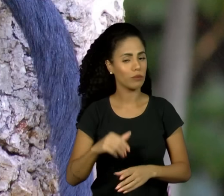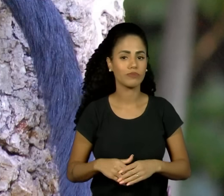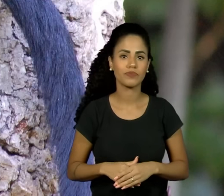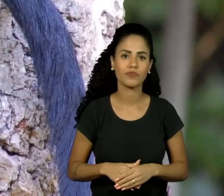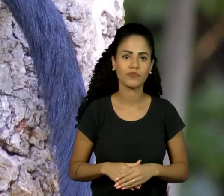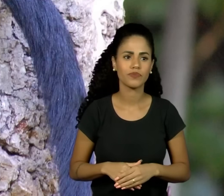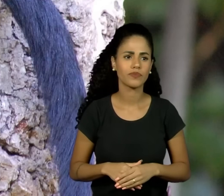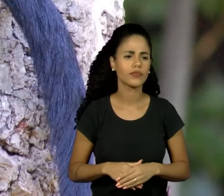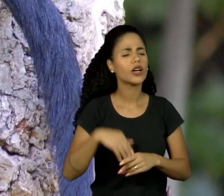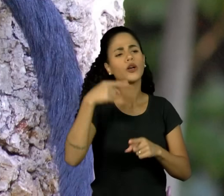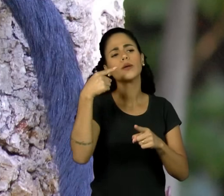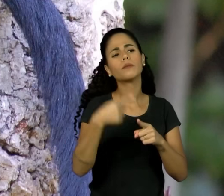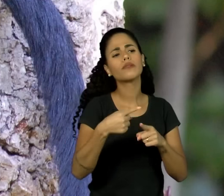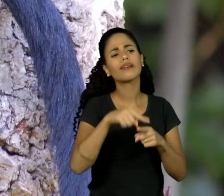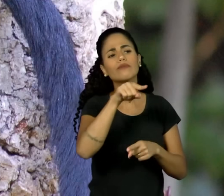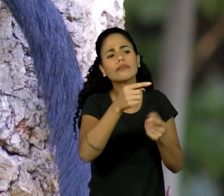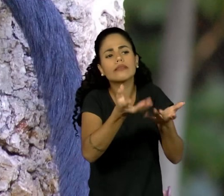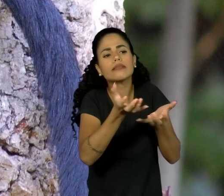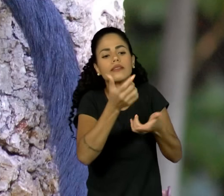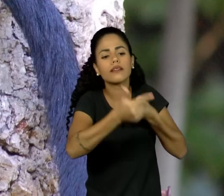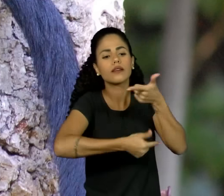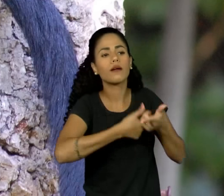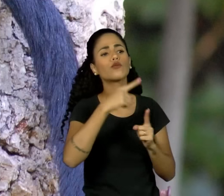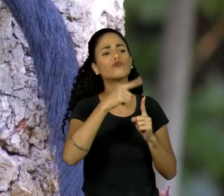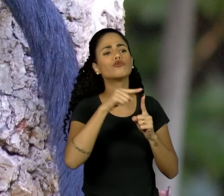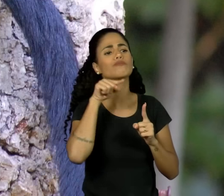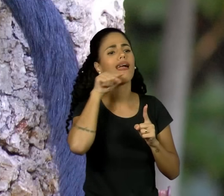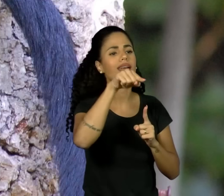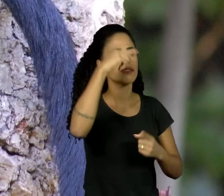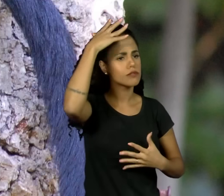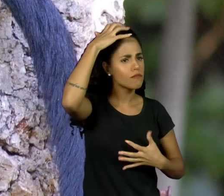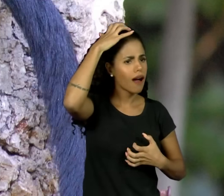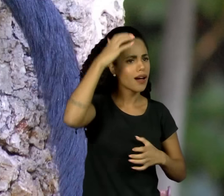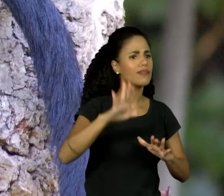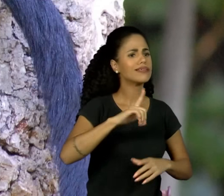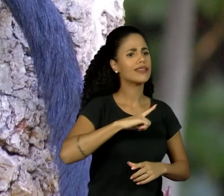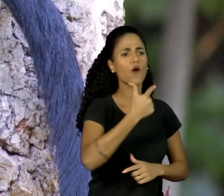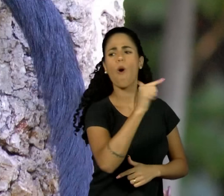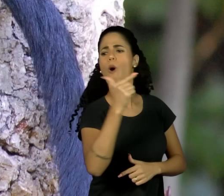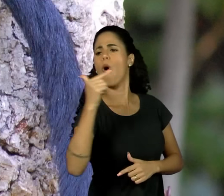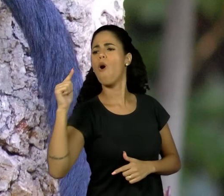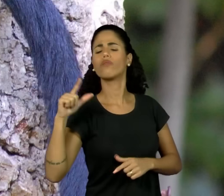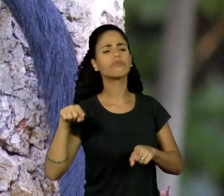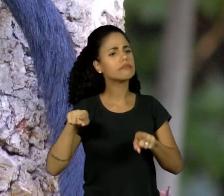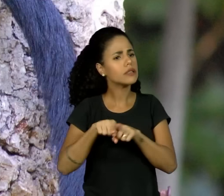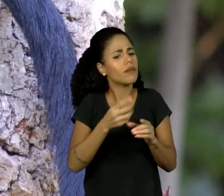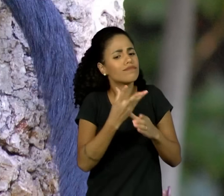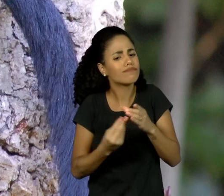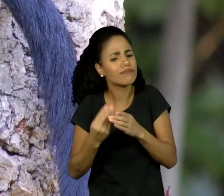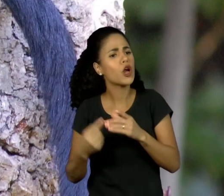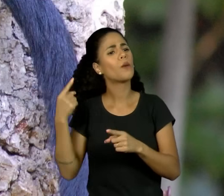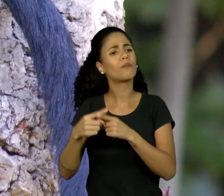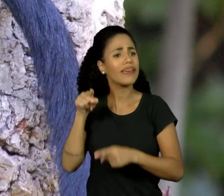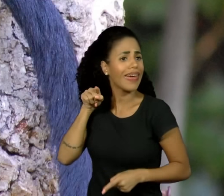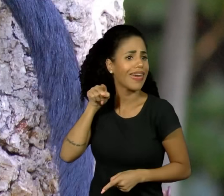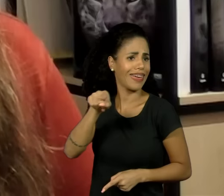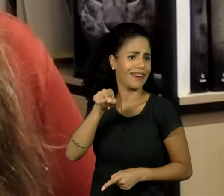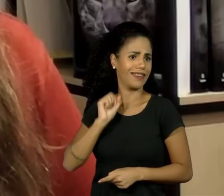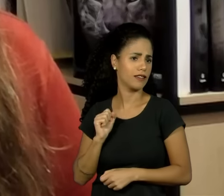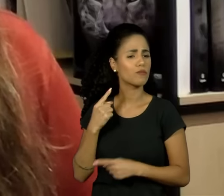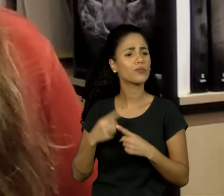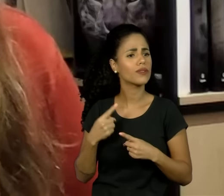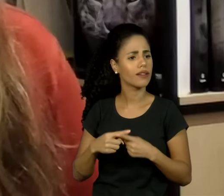que você escolheu trabalhar com essa espécie, entre tantas que existem, tantas que estão ameaçadas? Por que o mico-leão preto? Quando